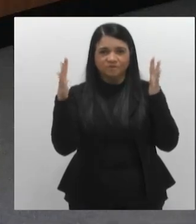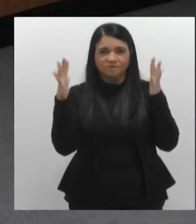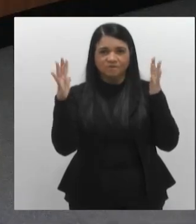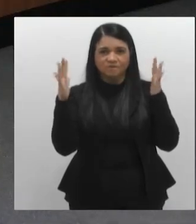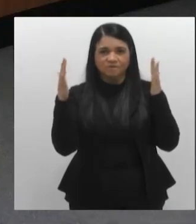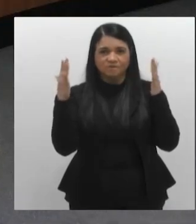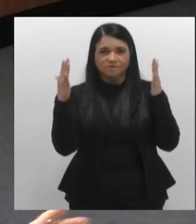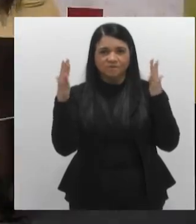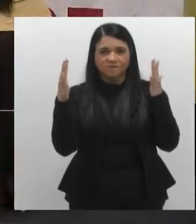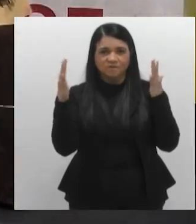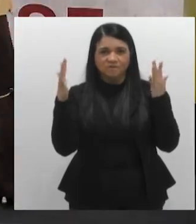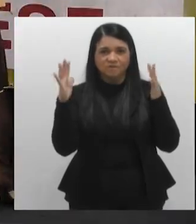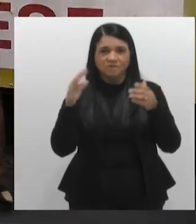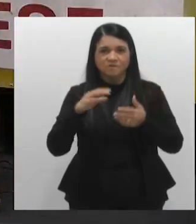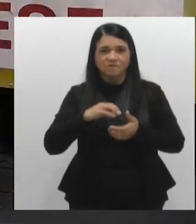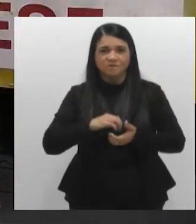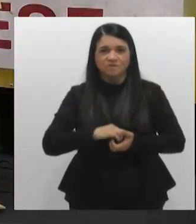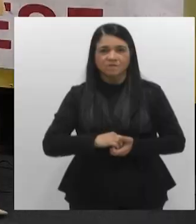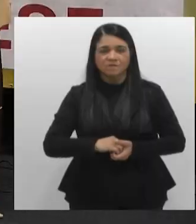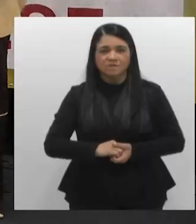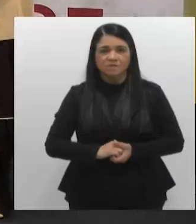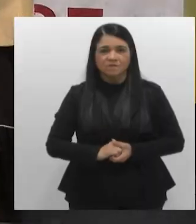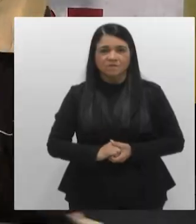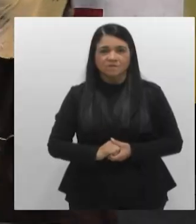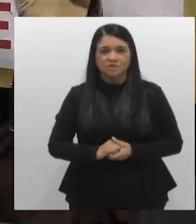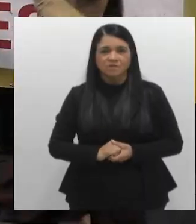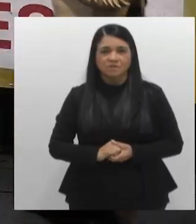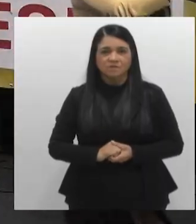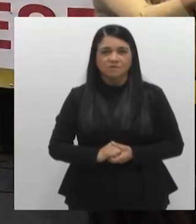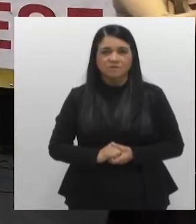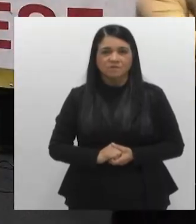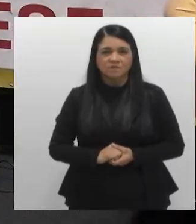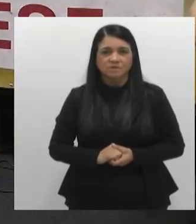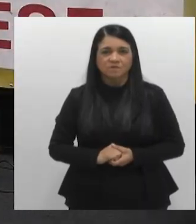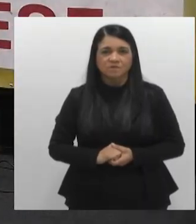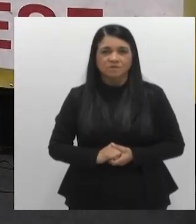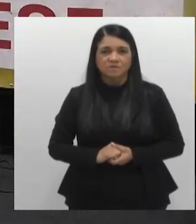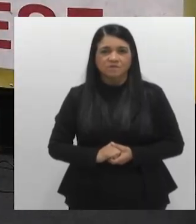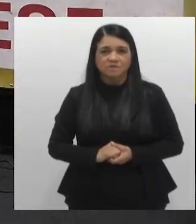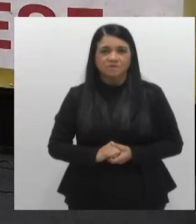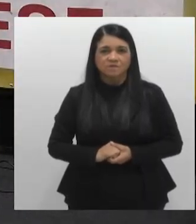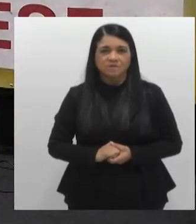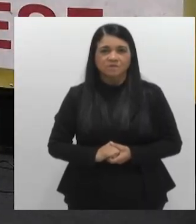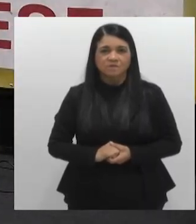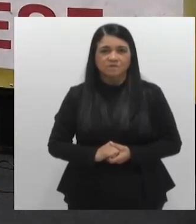Frederica, né? Frederica. Obrigado.